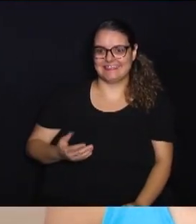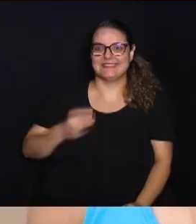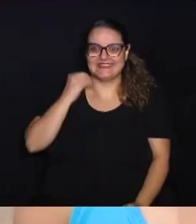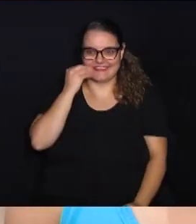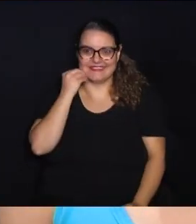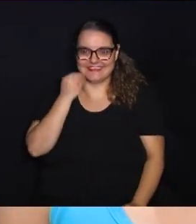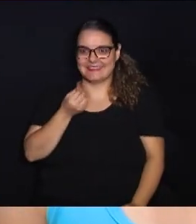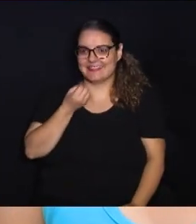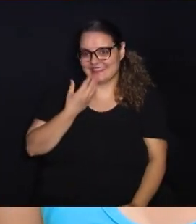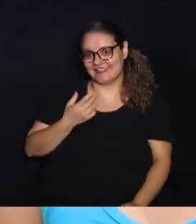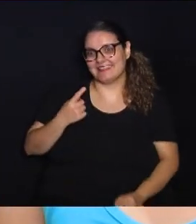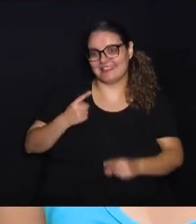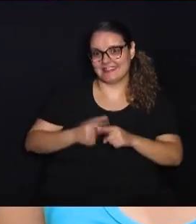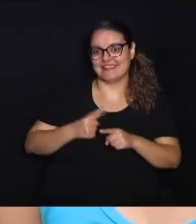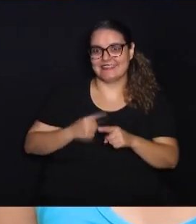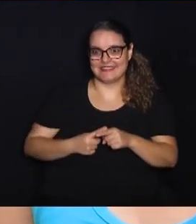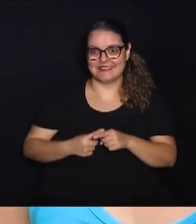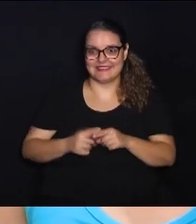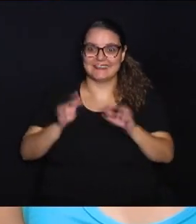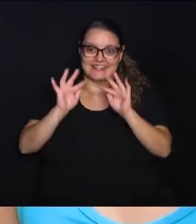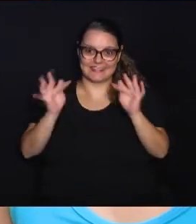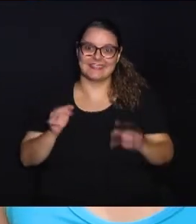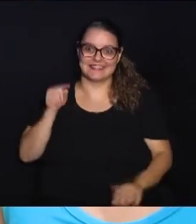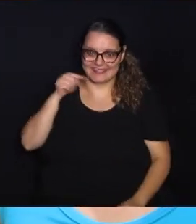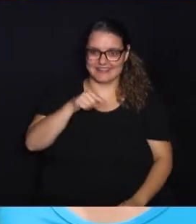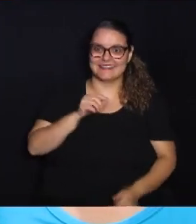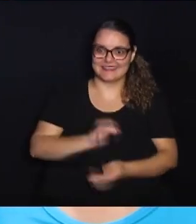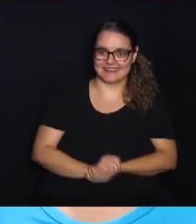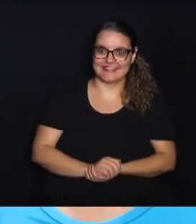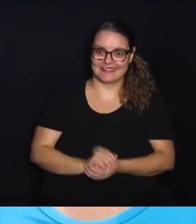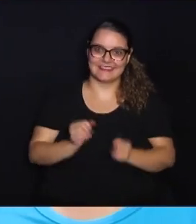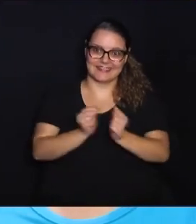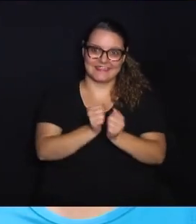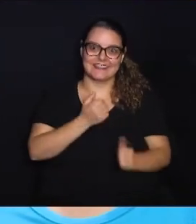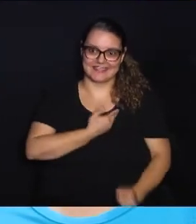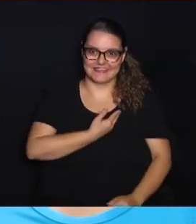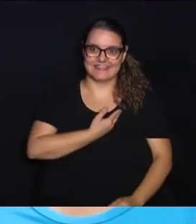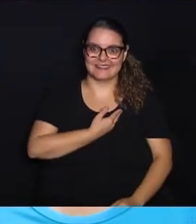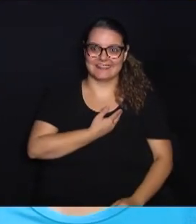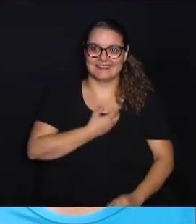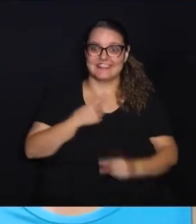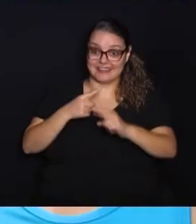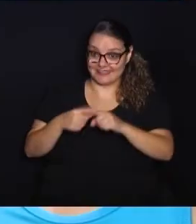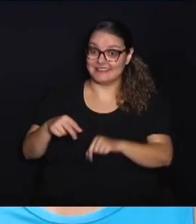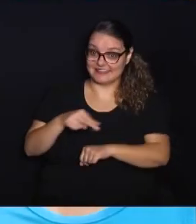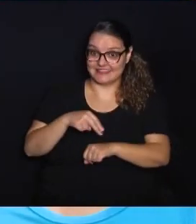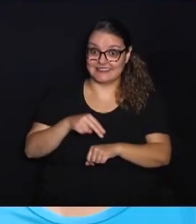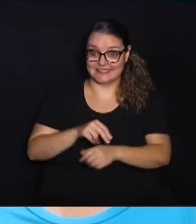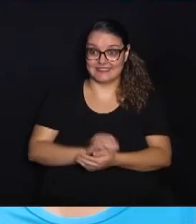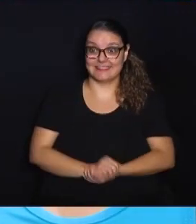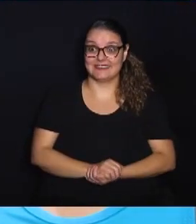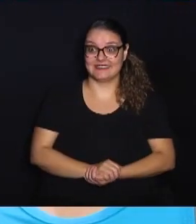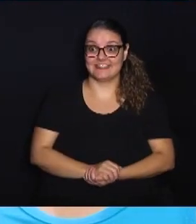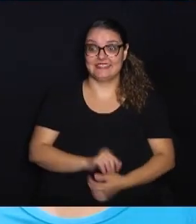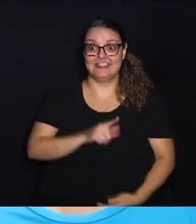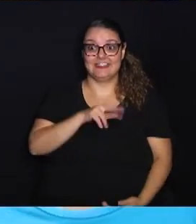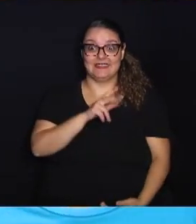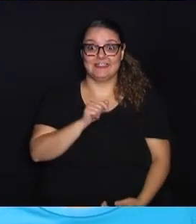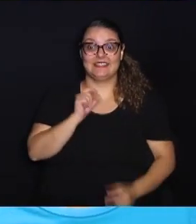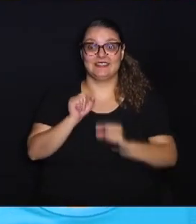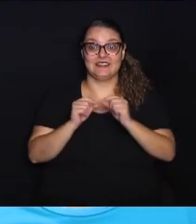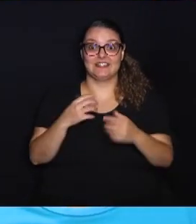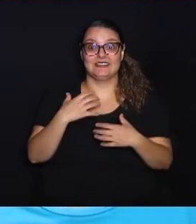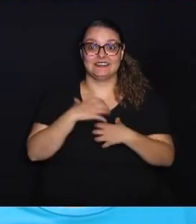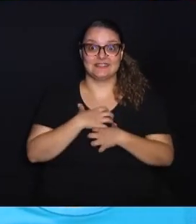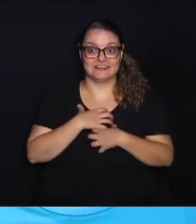quando subiu ao pódio, quando competiu com suas amigas? Eu senti que foi uma experiência única. Por quê? Porque eu tava